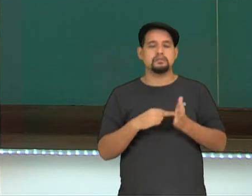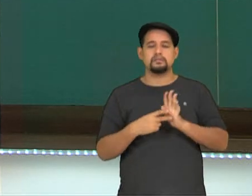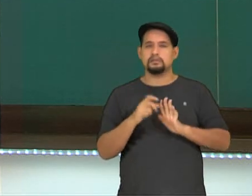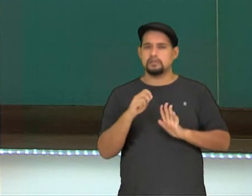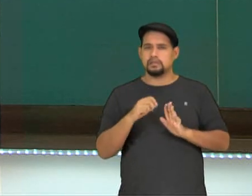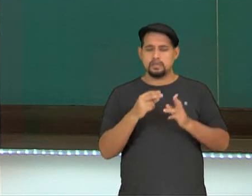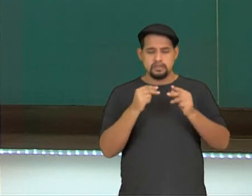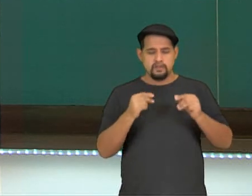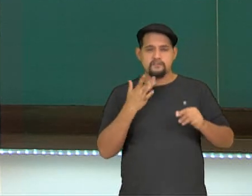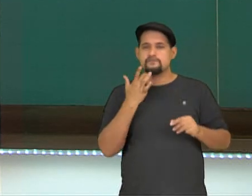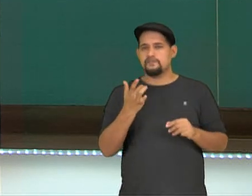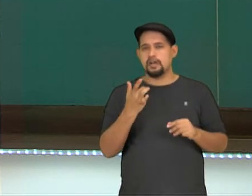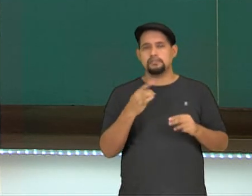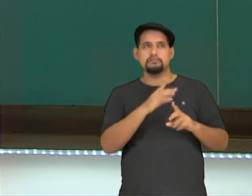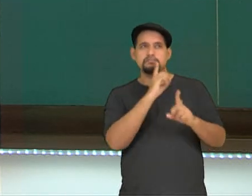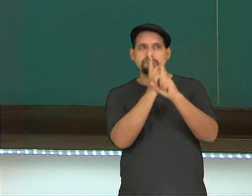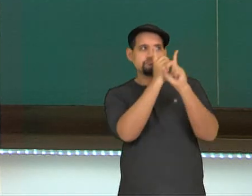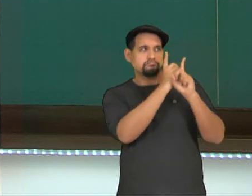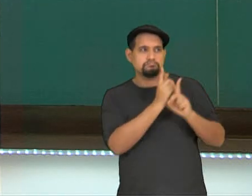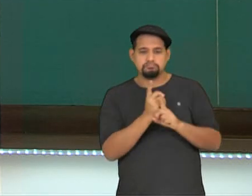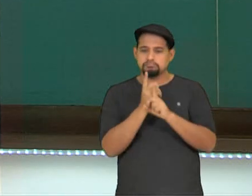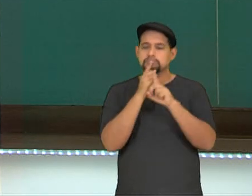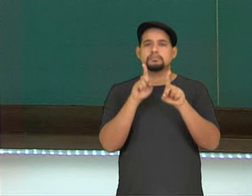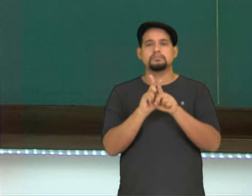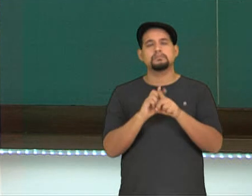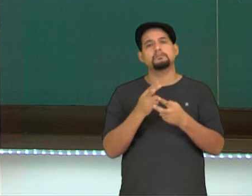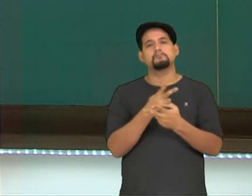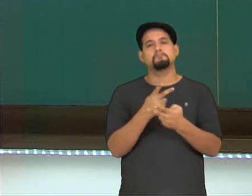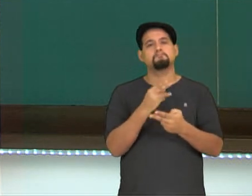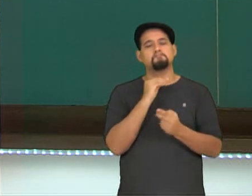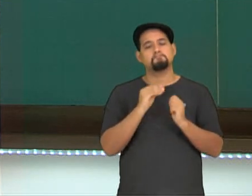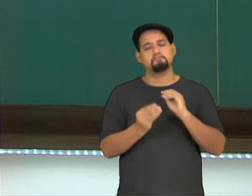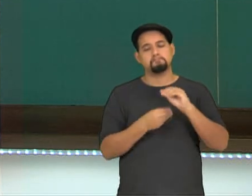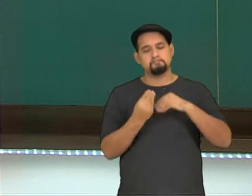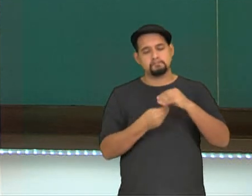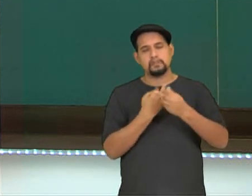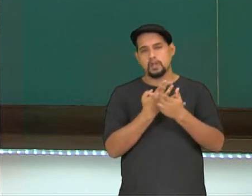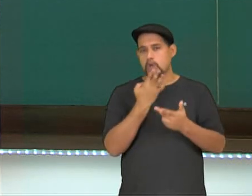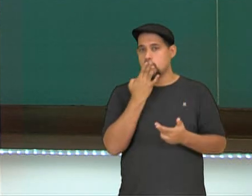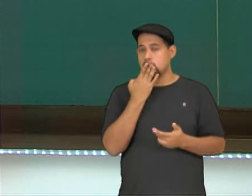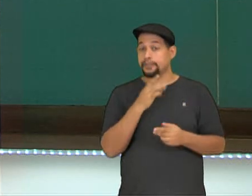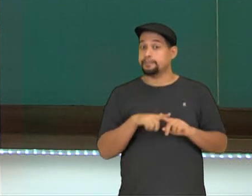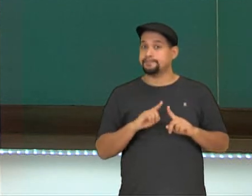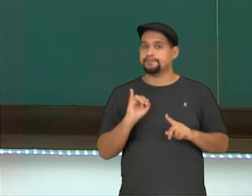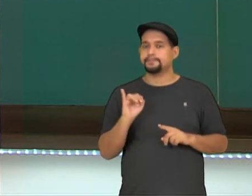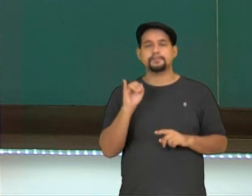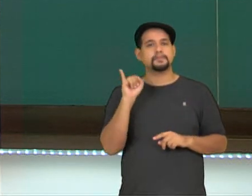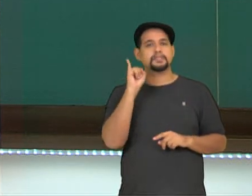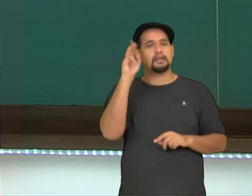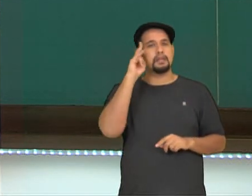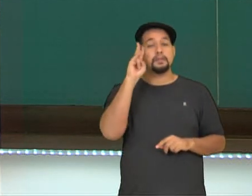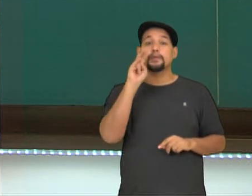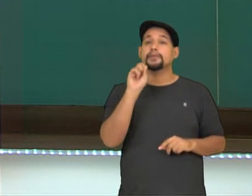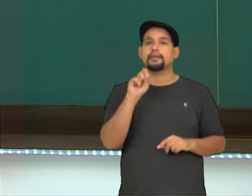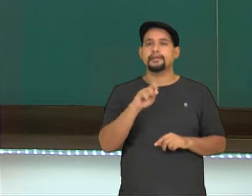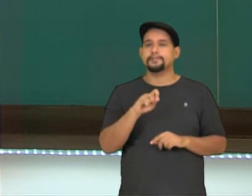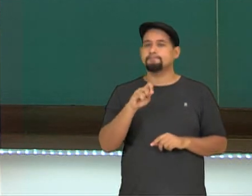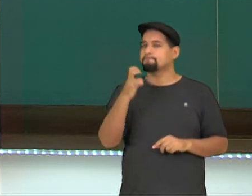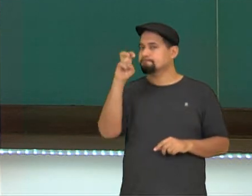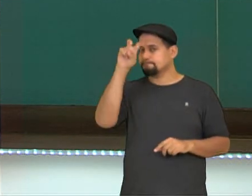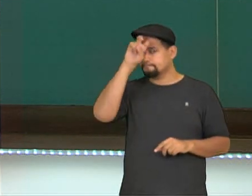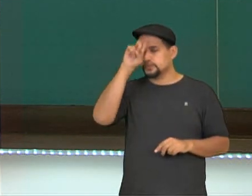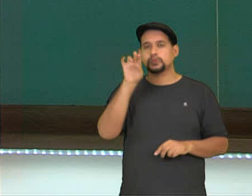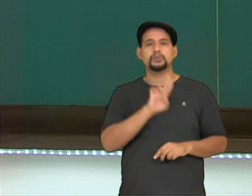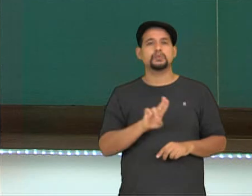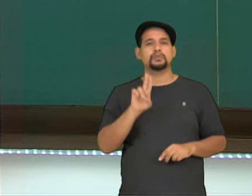eram elementos fáceis de ele encontrar no dia a dia e através desses elementos eles podiam fazer as cores. Lembrando que os egípcios, além de minerais, eles usavam